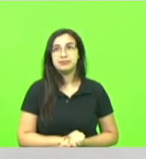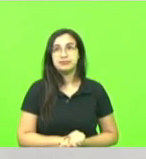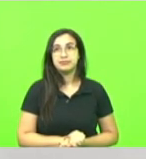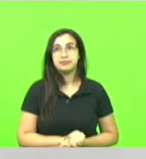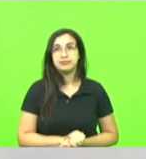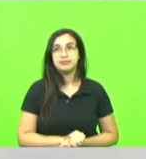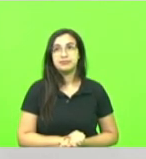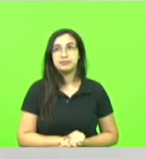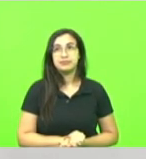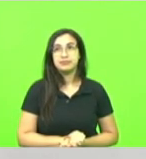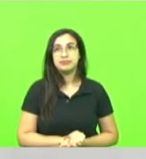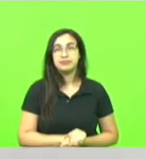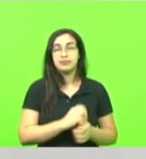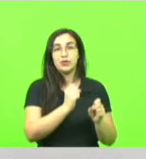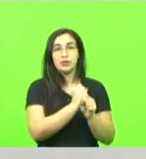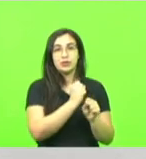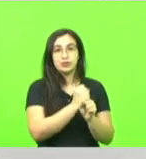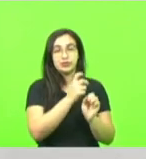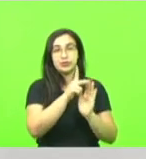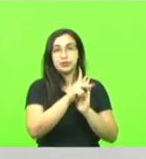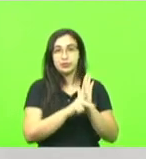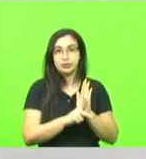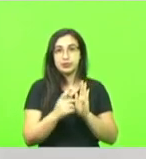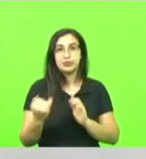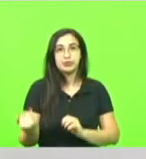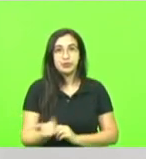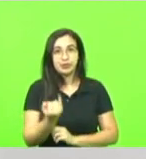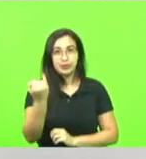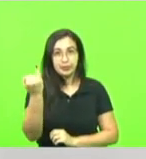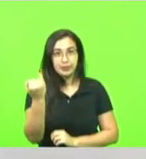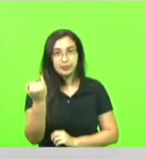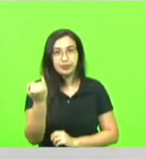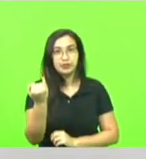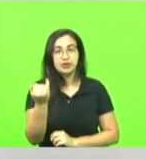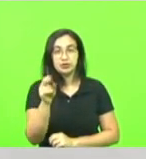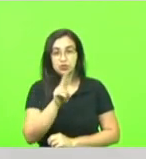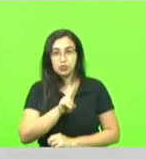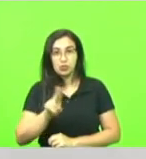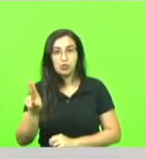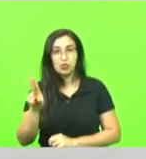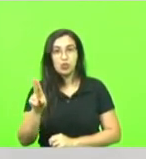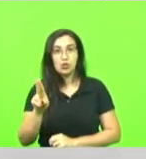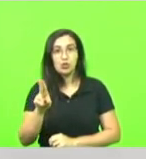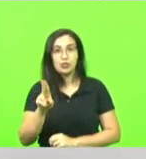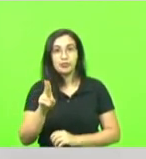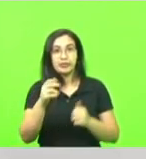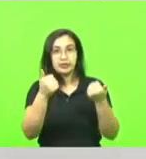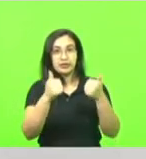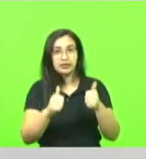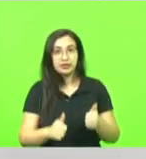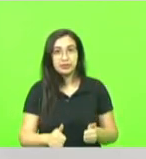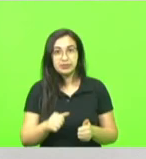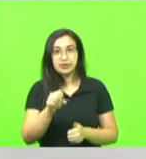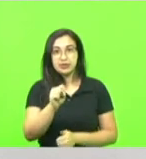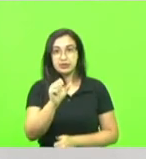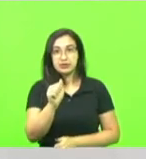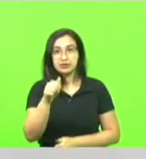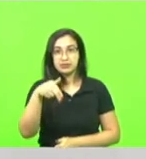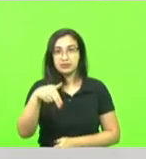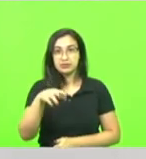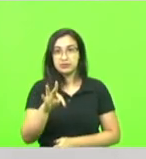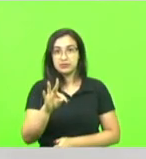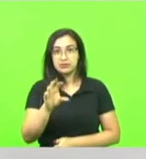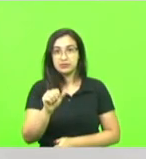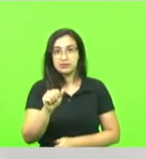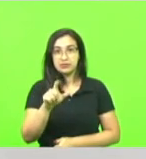relevante com o nome da Santa de Santa Lourdes, naquela colina, com